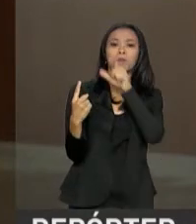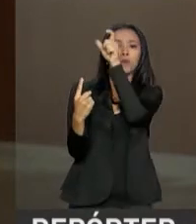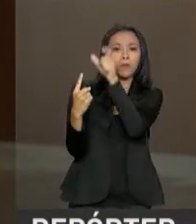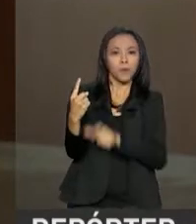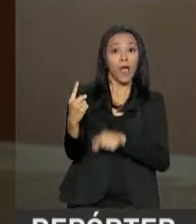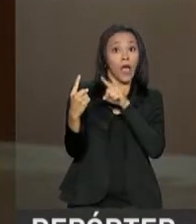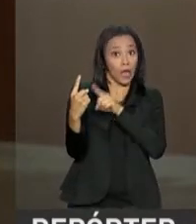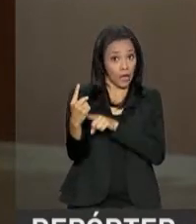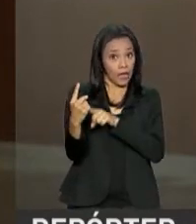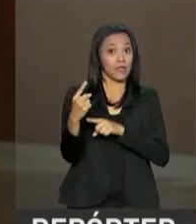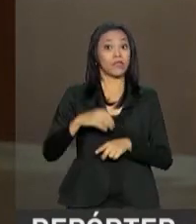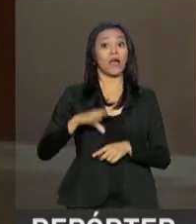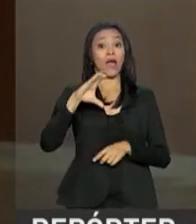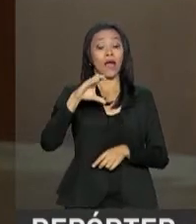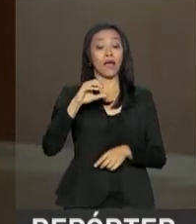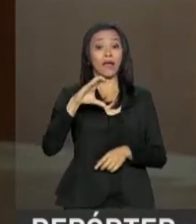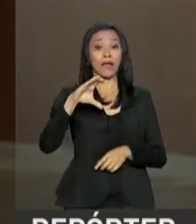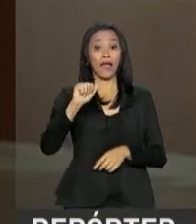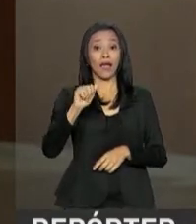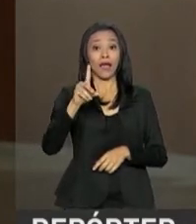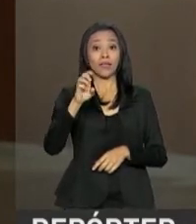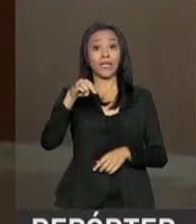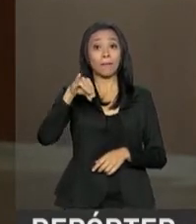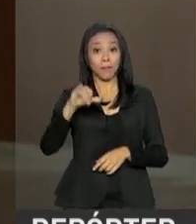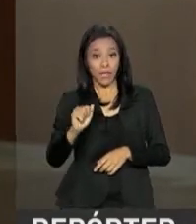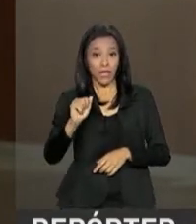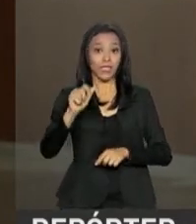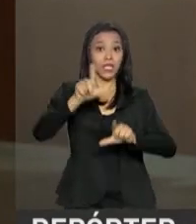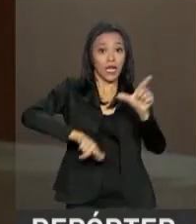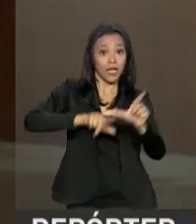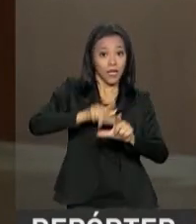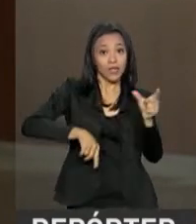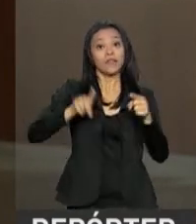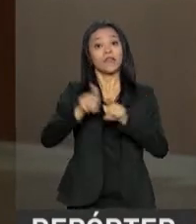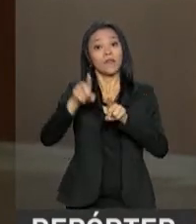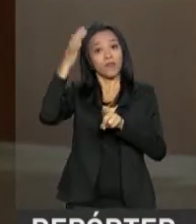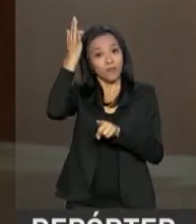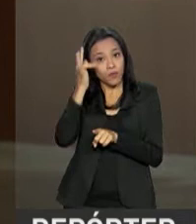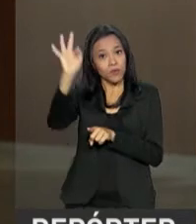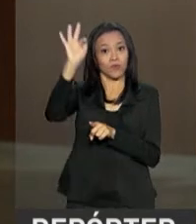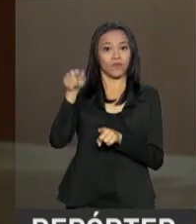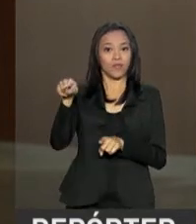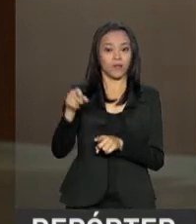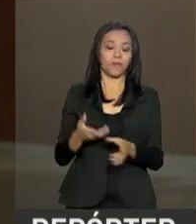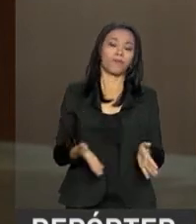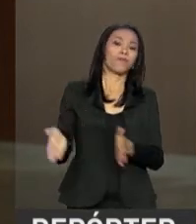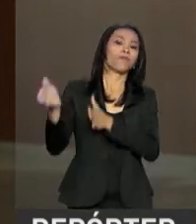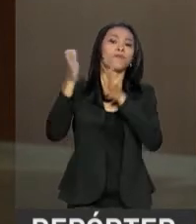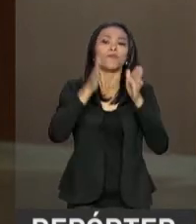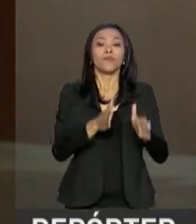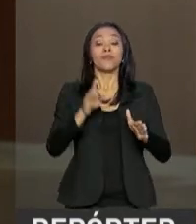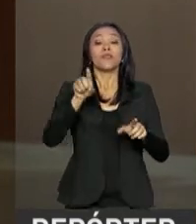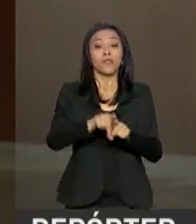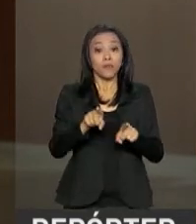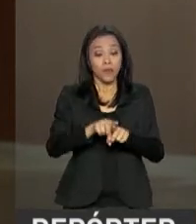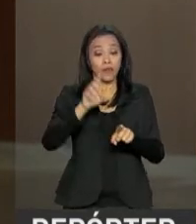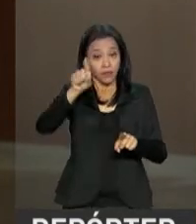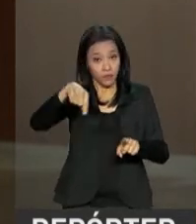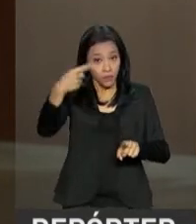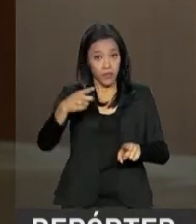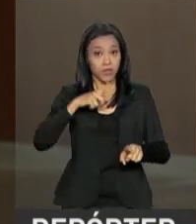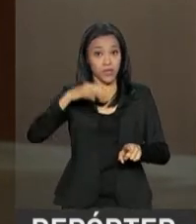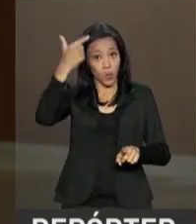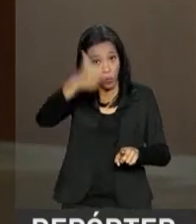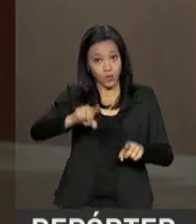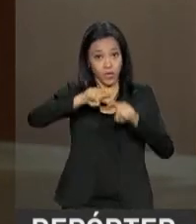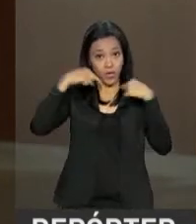de letras e da academia brasileira de filosofia às cinco e meia o presidente em reunião com o deputado federal josé rocha e